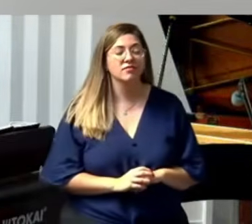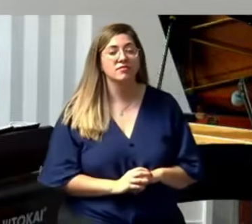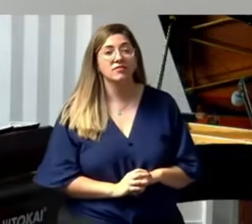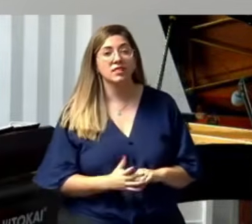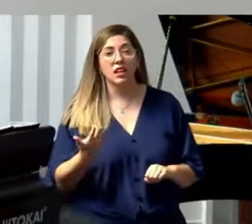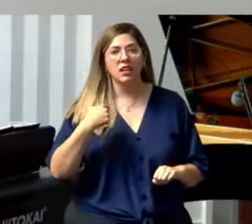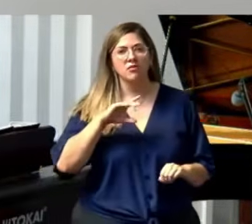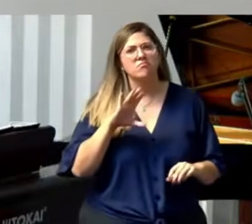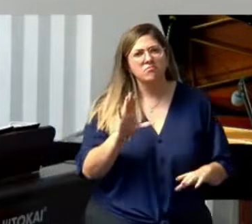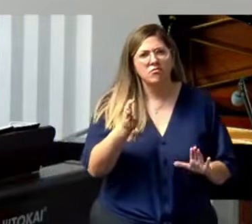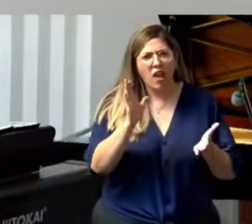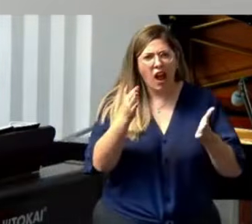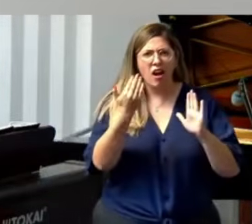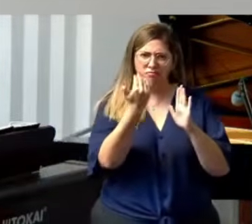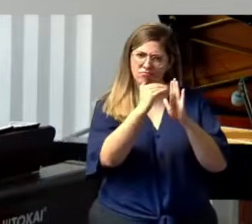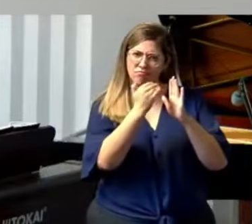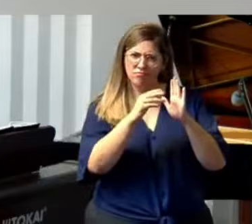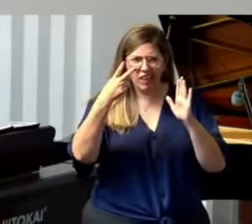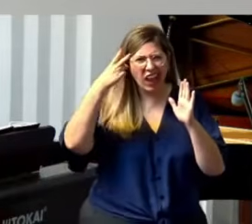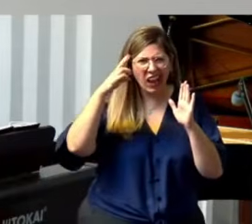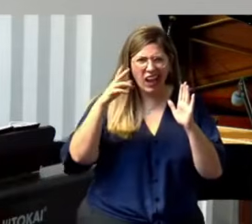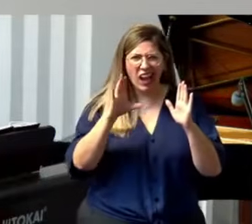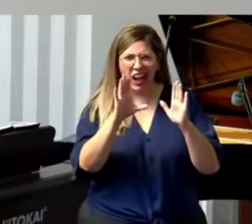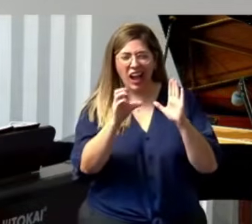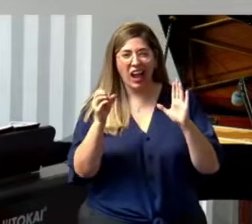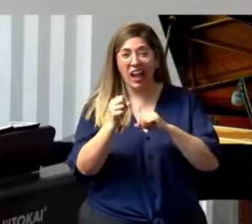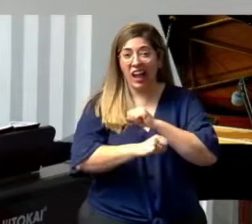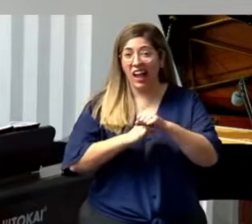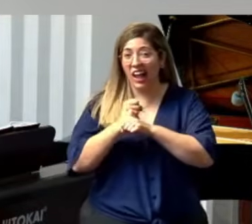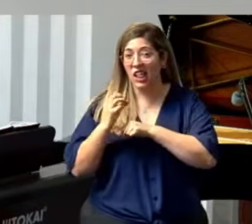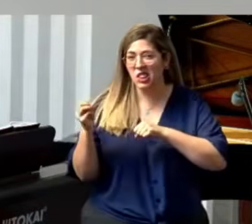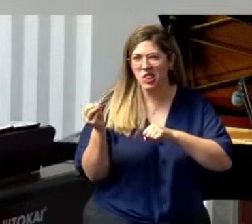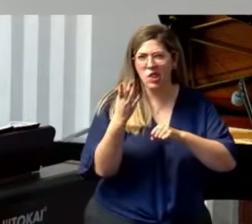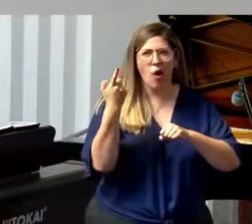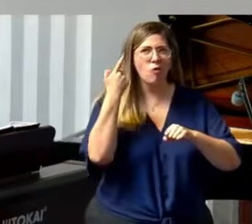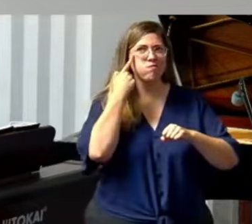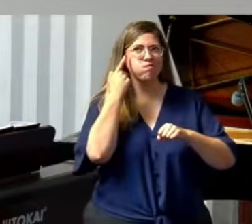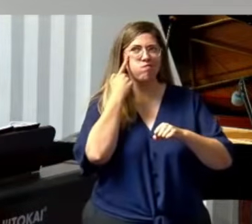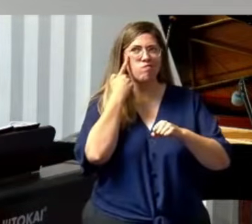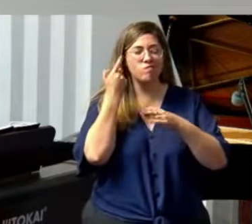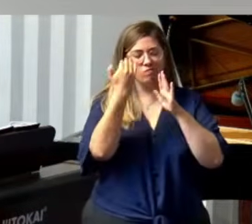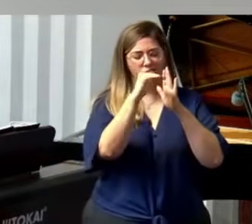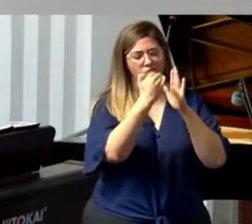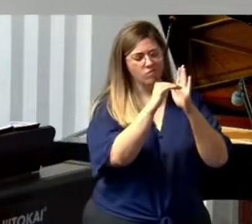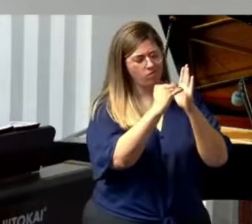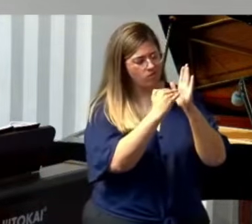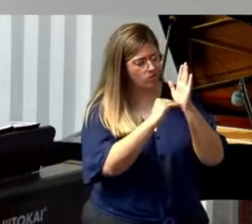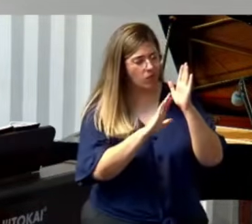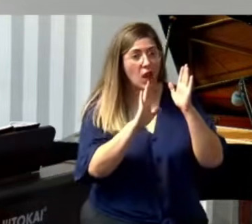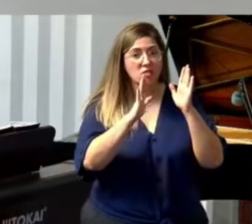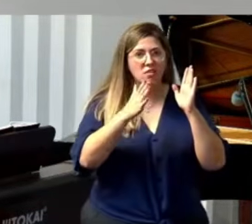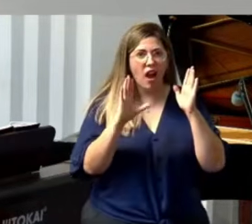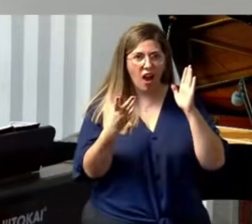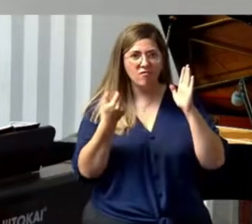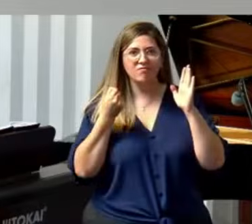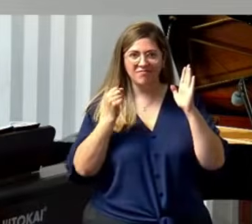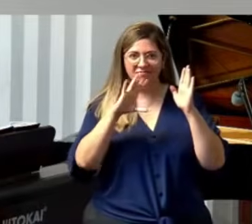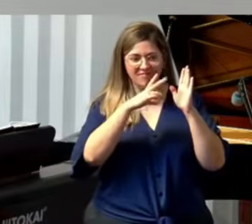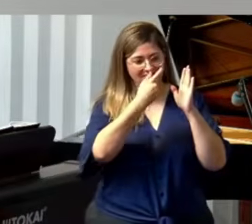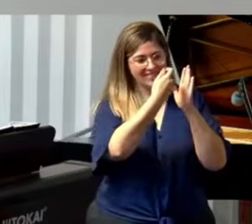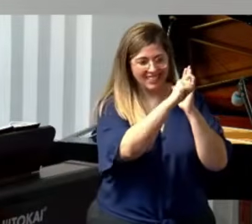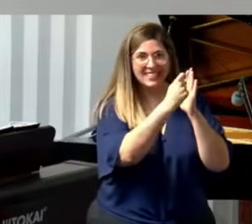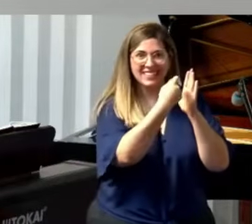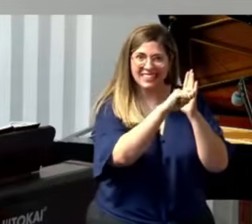Você tem alcançado aquilo que planejou no final de 2024? Você tem trabalhado em prol dos